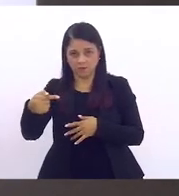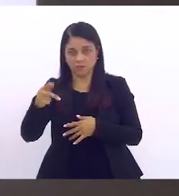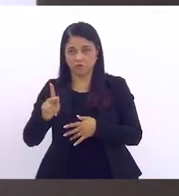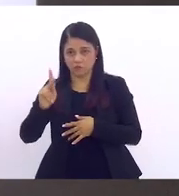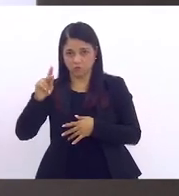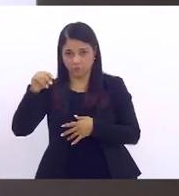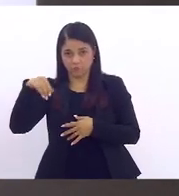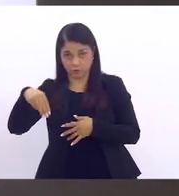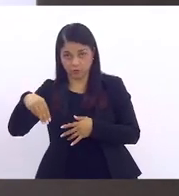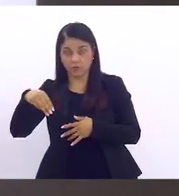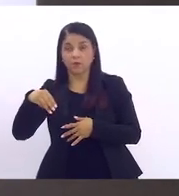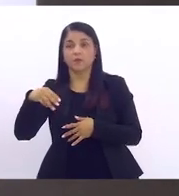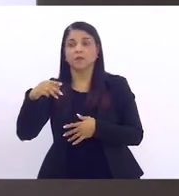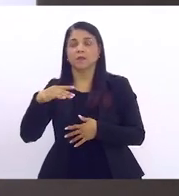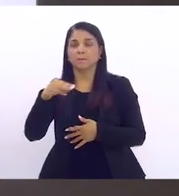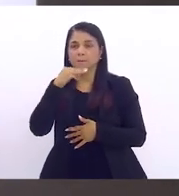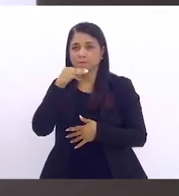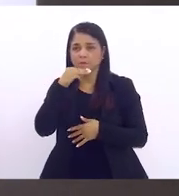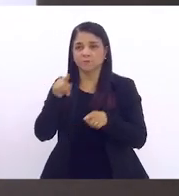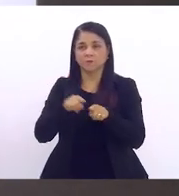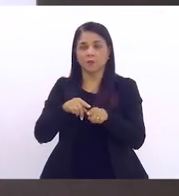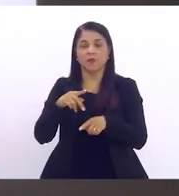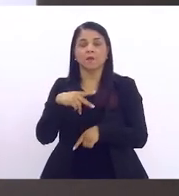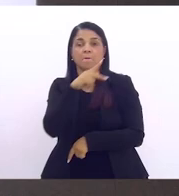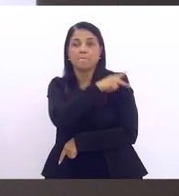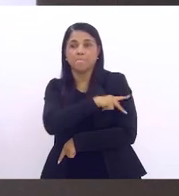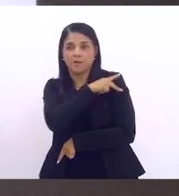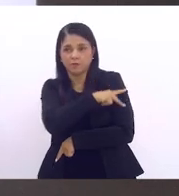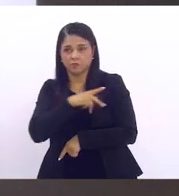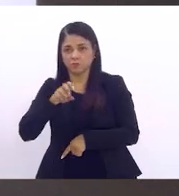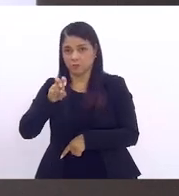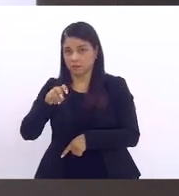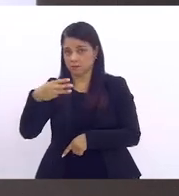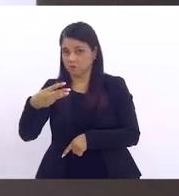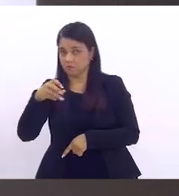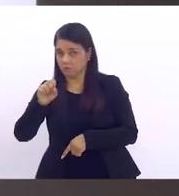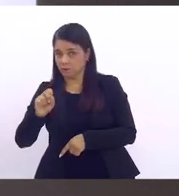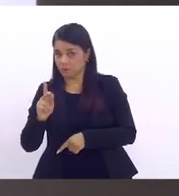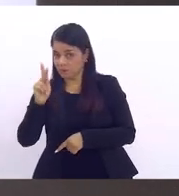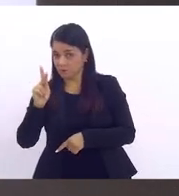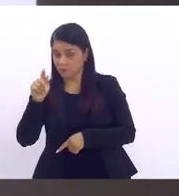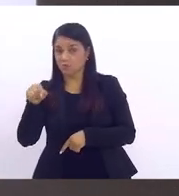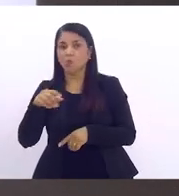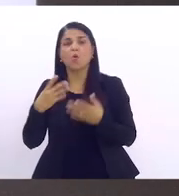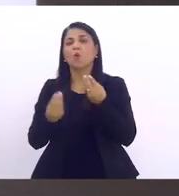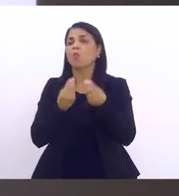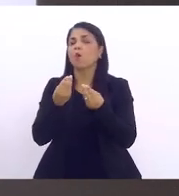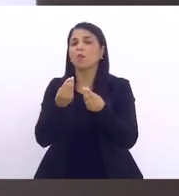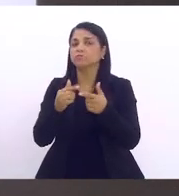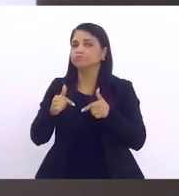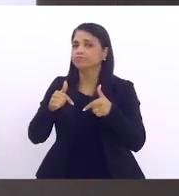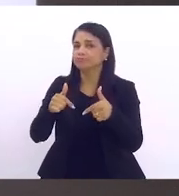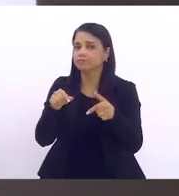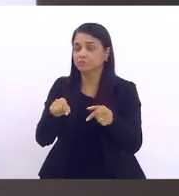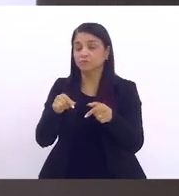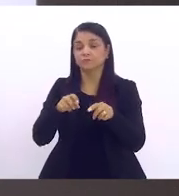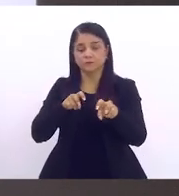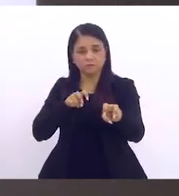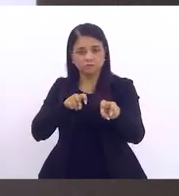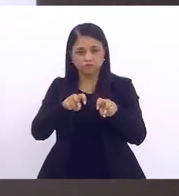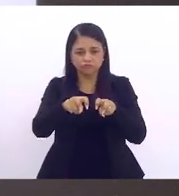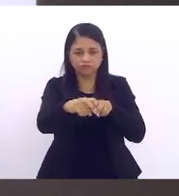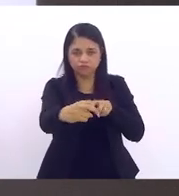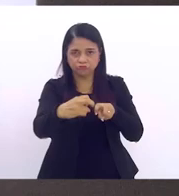538 em Parati todos no Rio de Janeiro mas como funciona o motorista que trafegar pela Rio